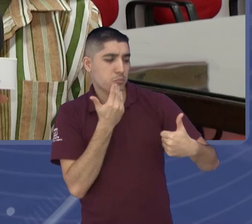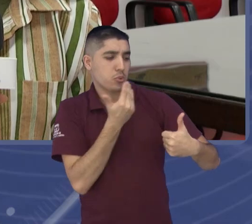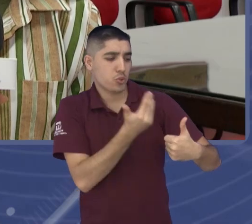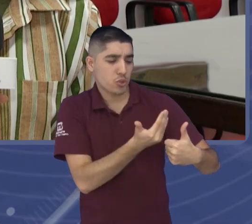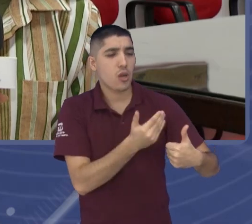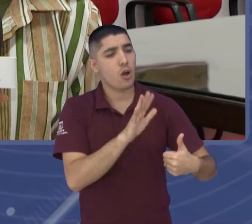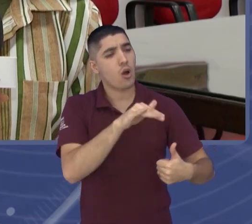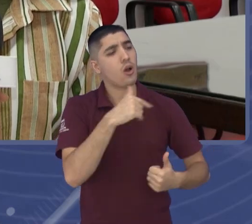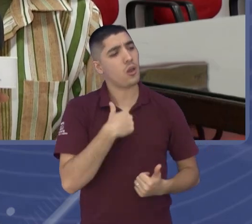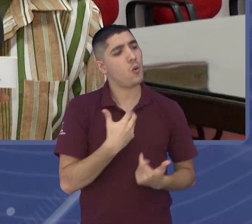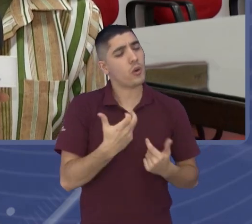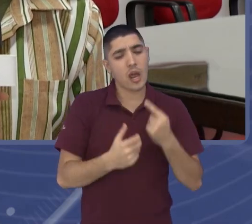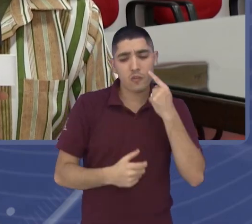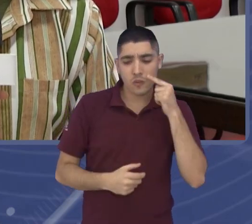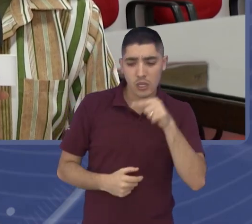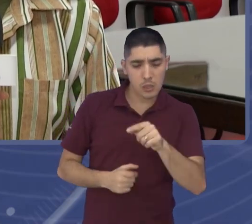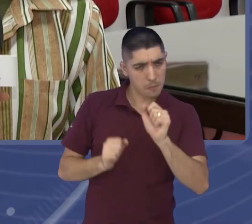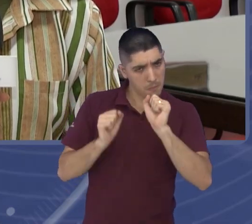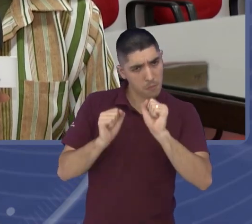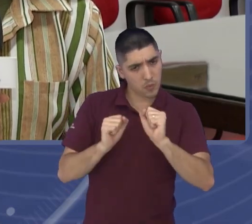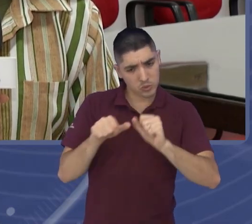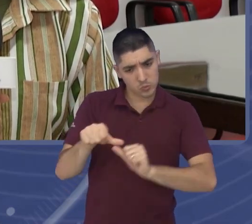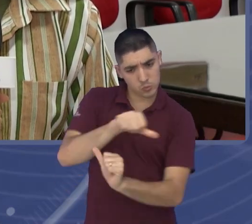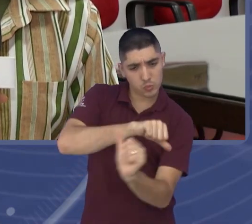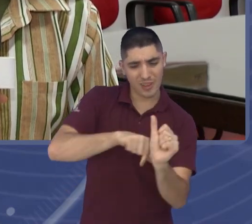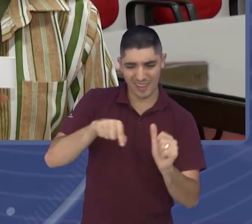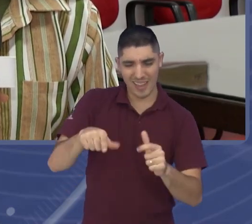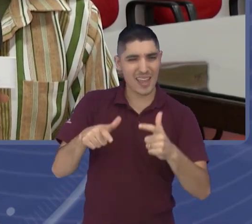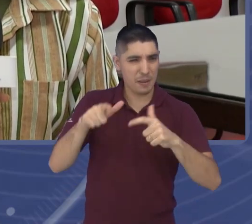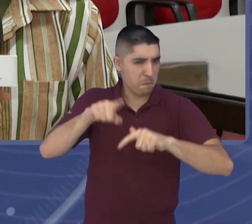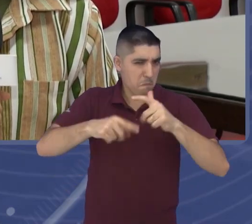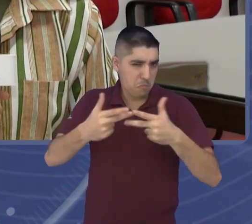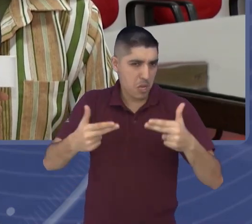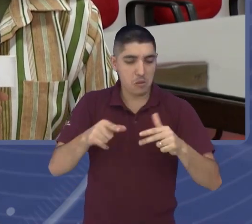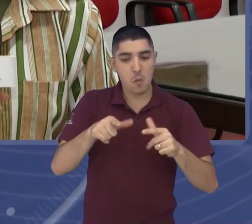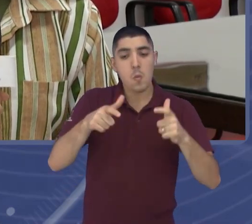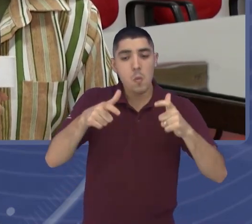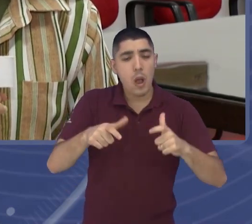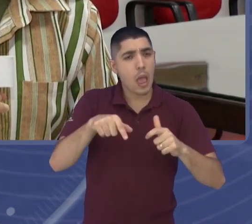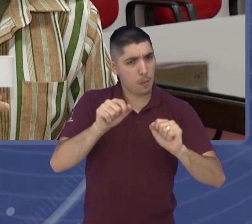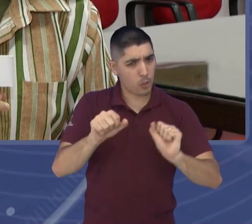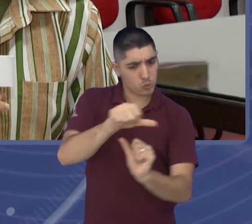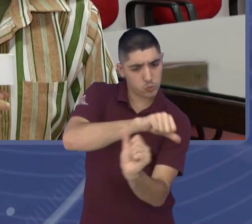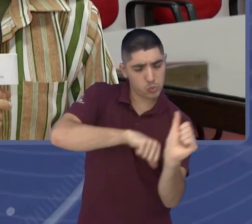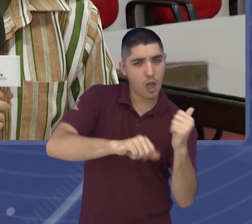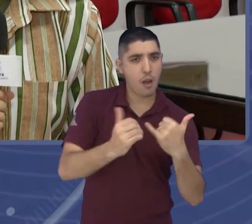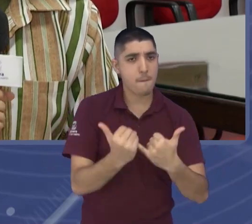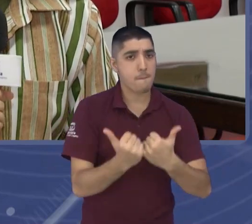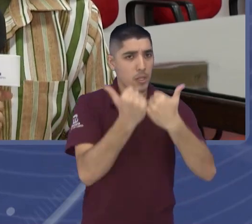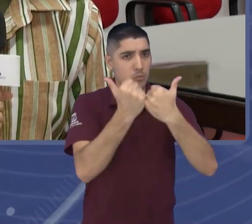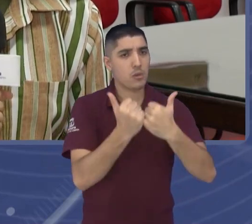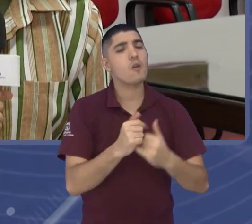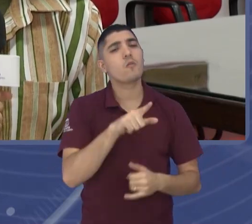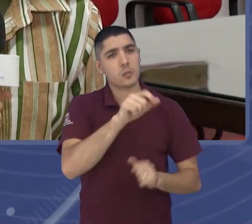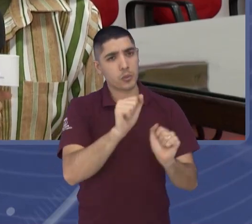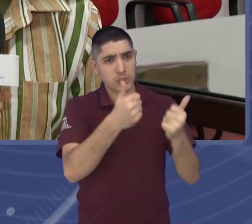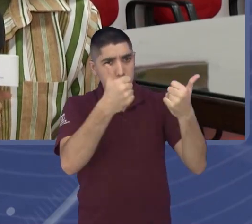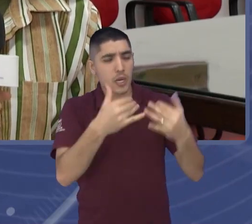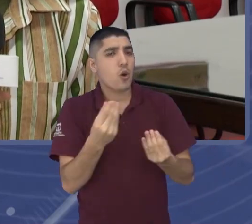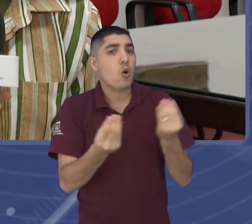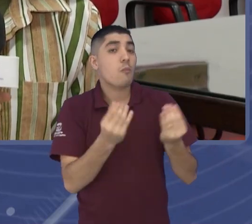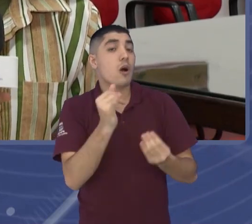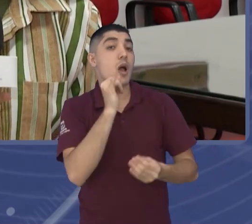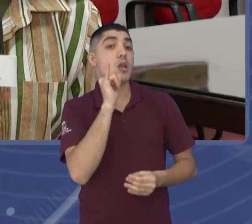ser um patrimônio, né, se tornar um patrimônio. Queria que o Paiotti explicasse para a gente um pouquinho como que é esse processo. Todos nós,